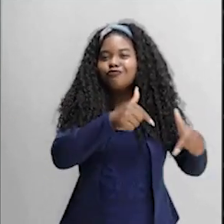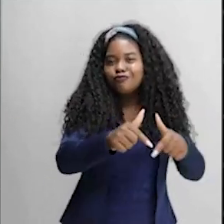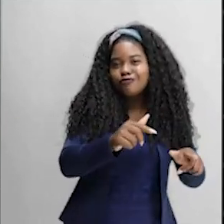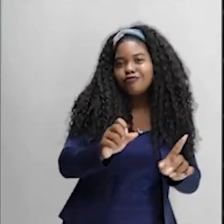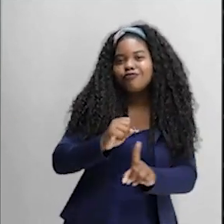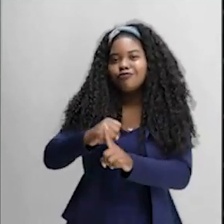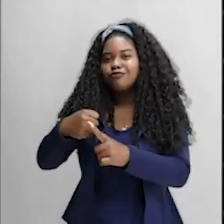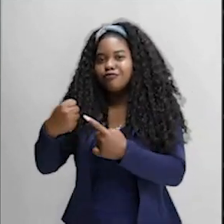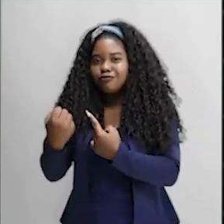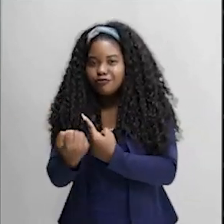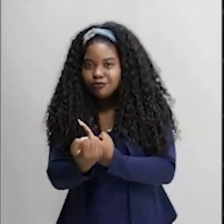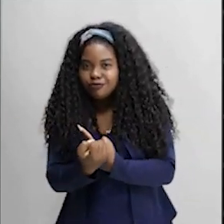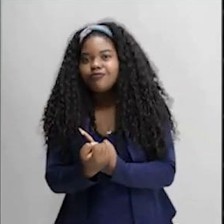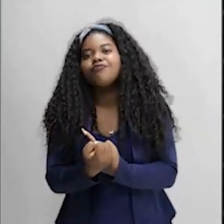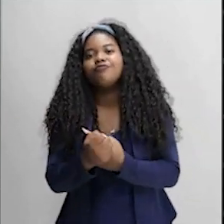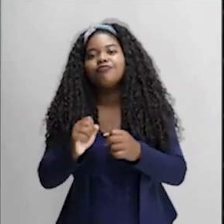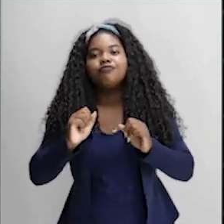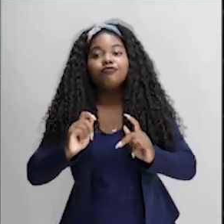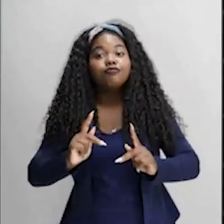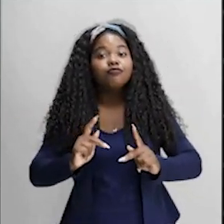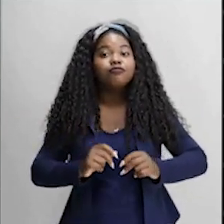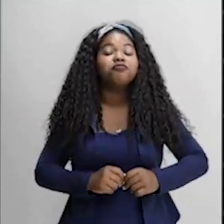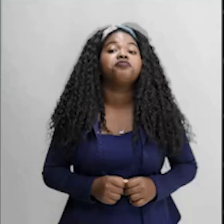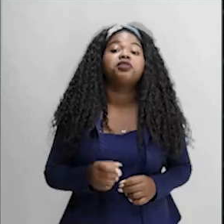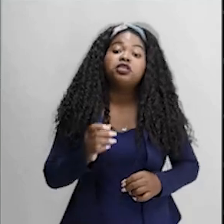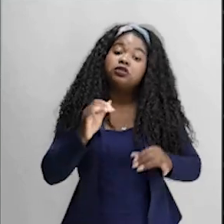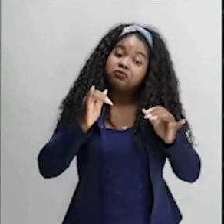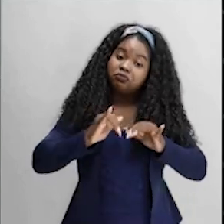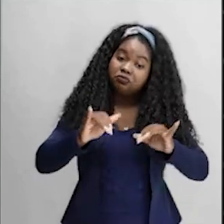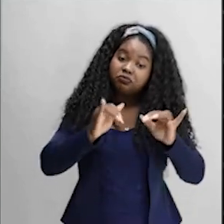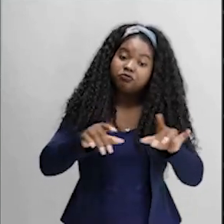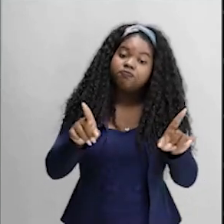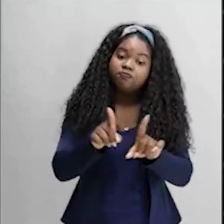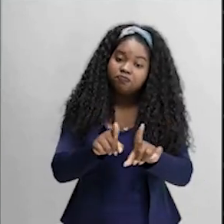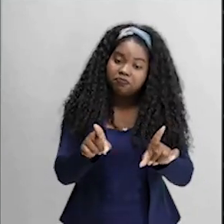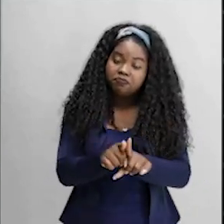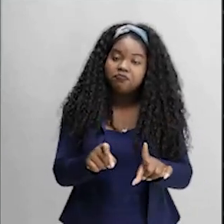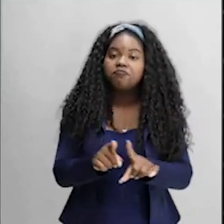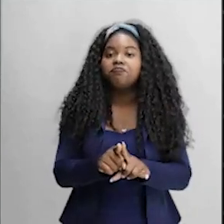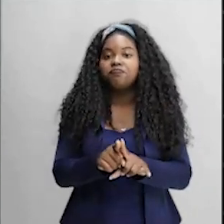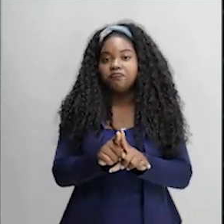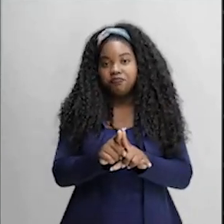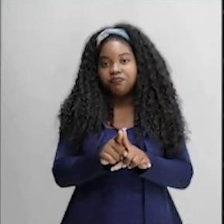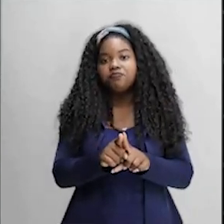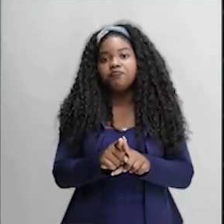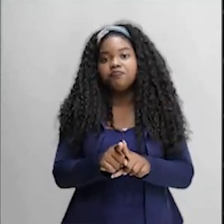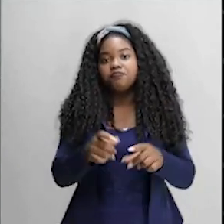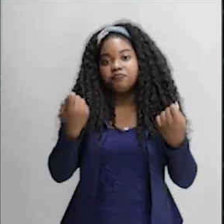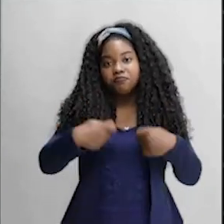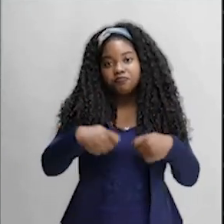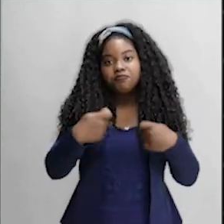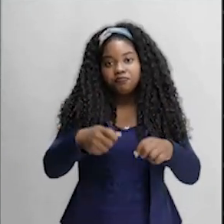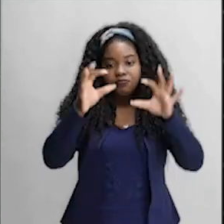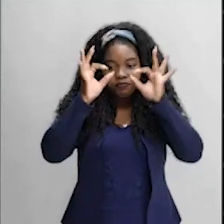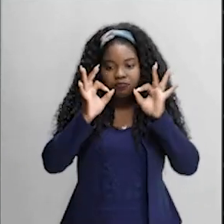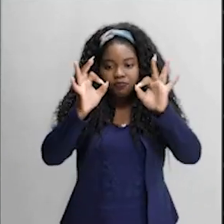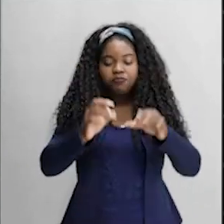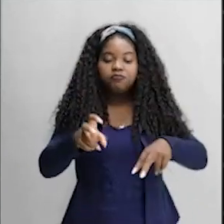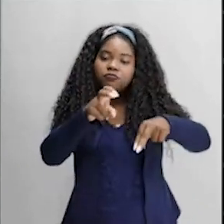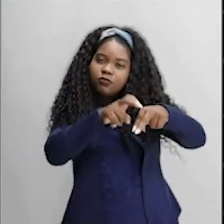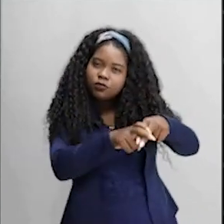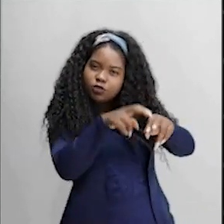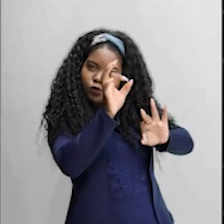trabalho e sociedade, correto? Já te avisei que nós precisamos da tua concentração, então senta aí